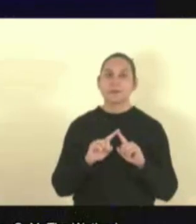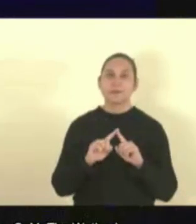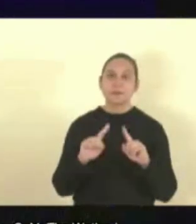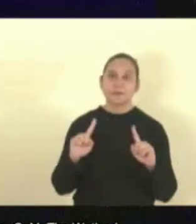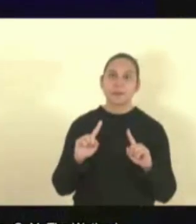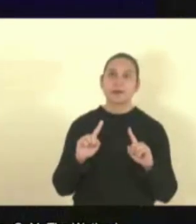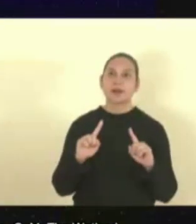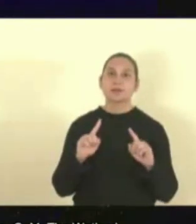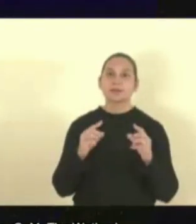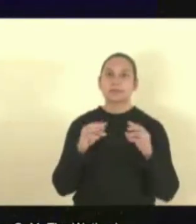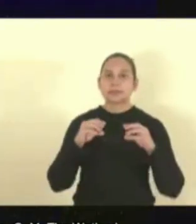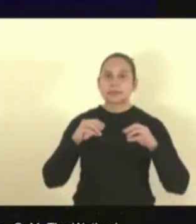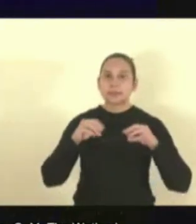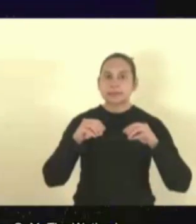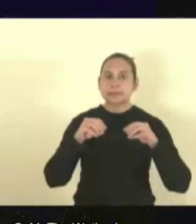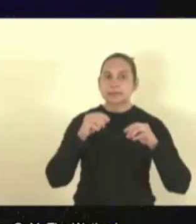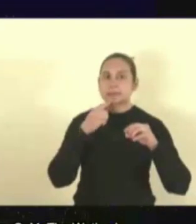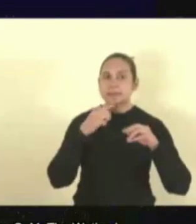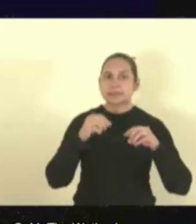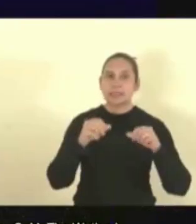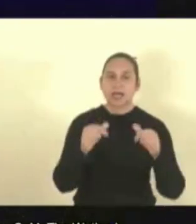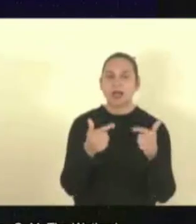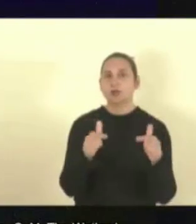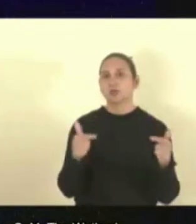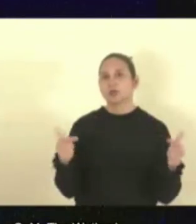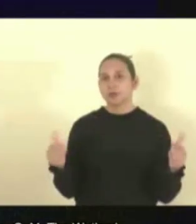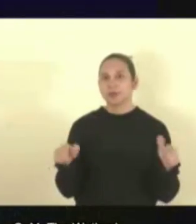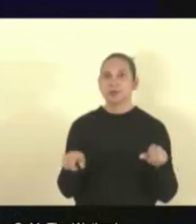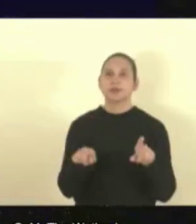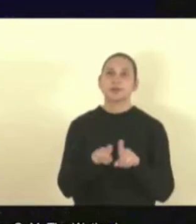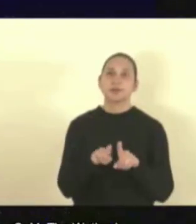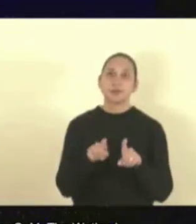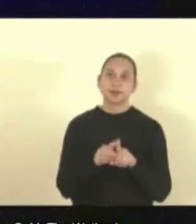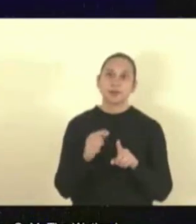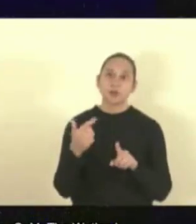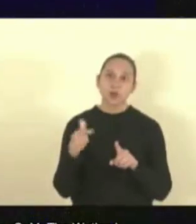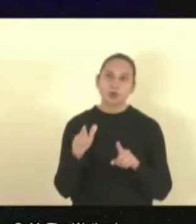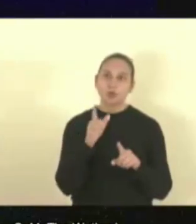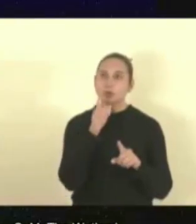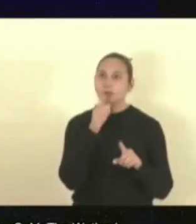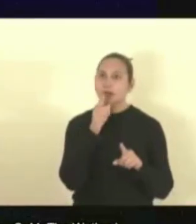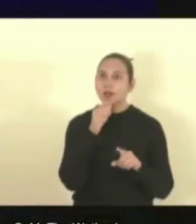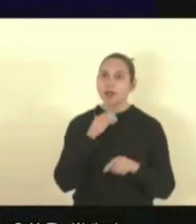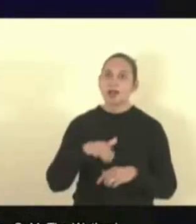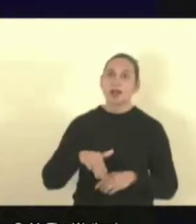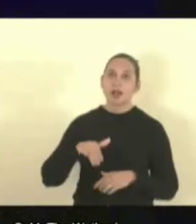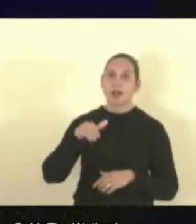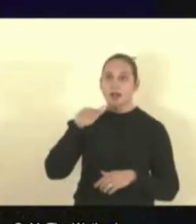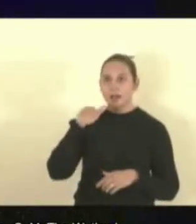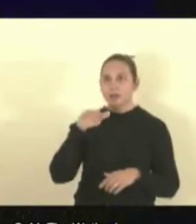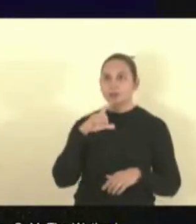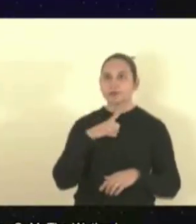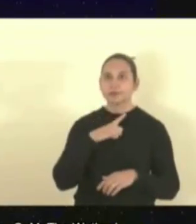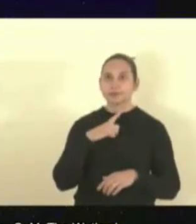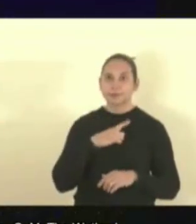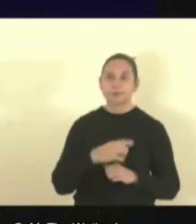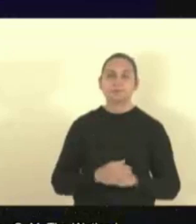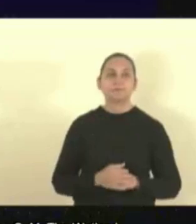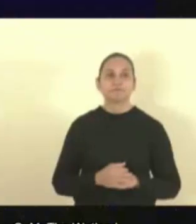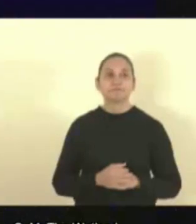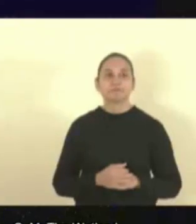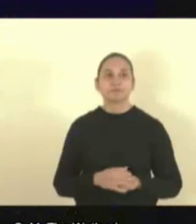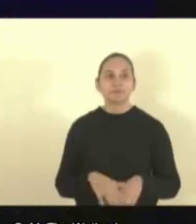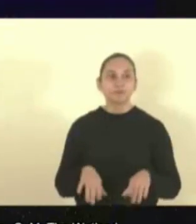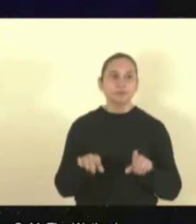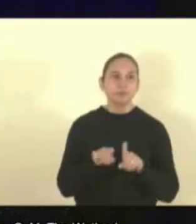salinidade propriamente dito. E, por último, áreas úmidas dulcícolas com nível de água relativamente estável, né, sobretudo aquelas